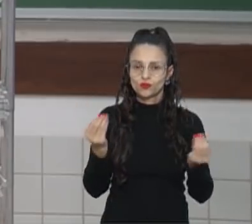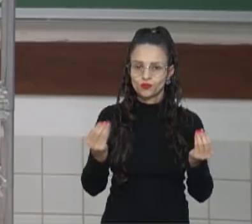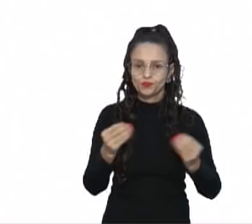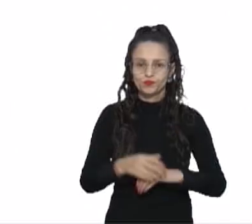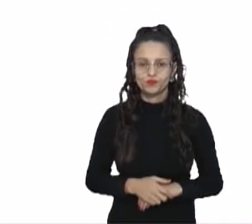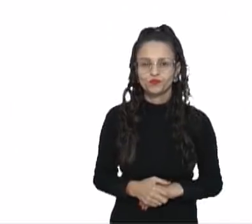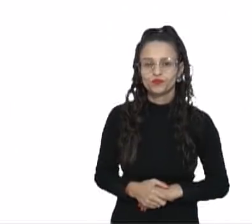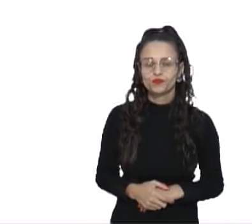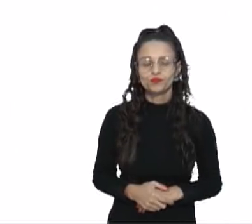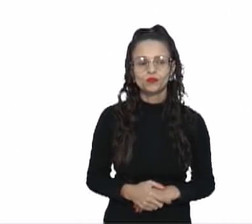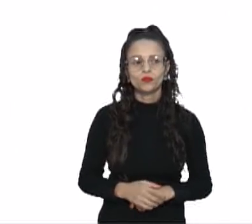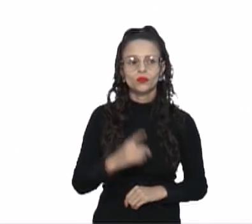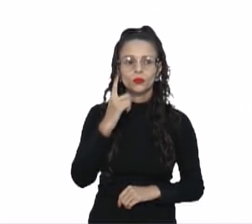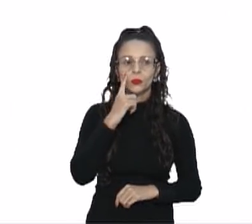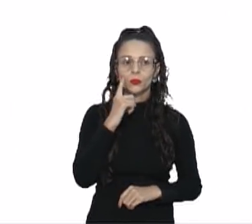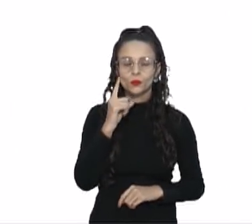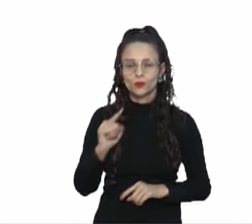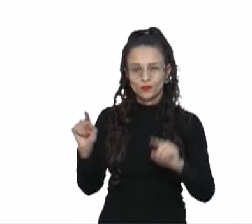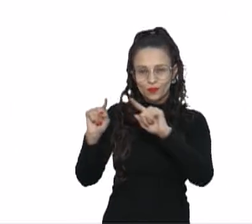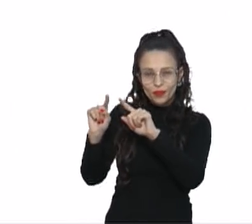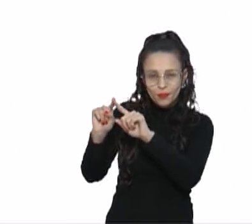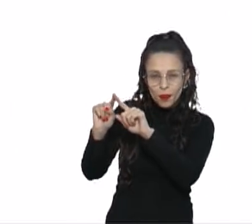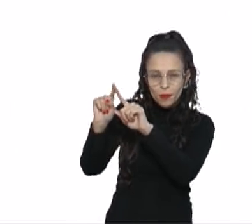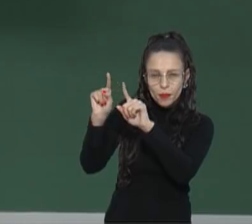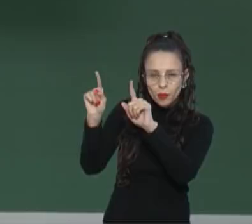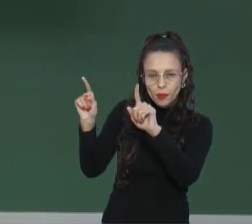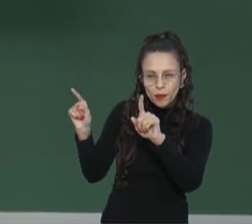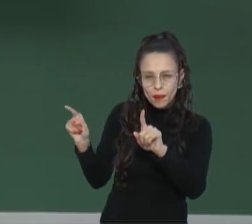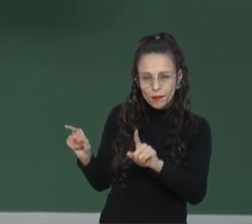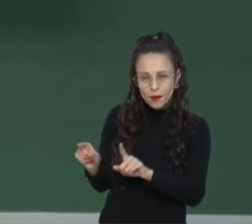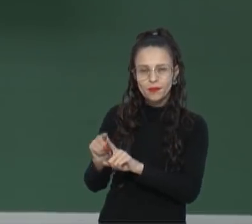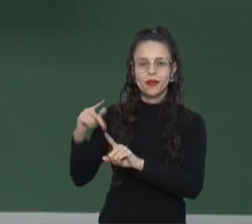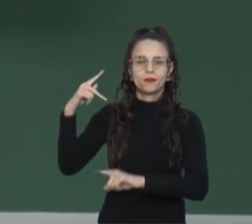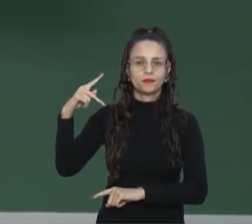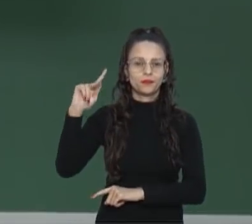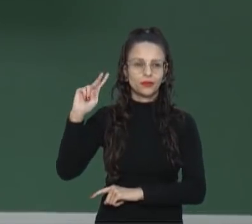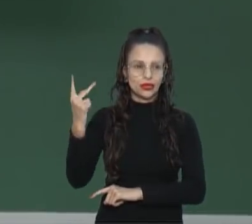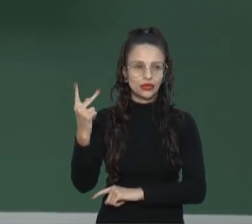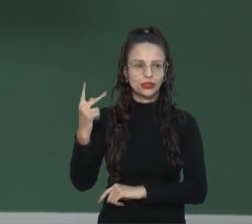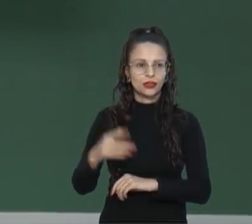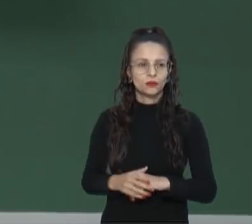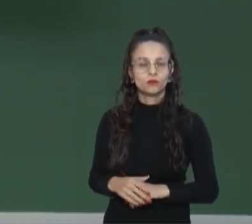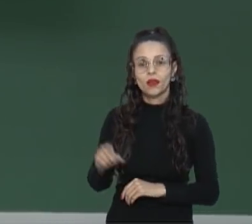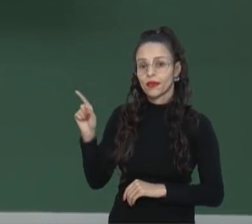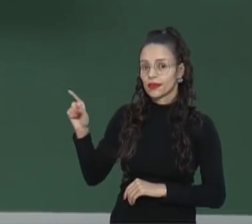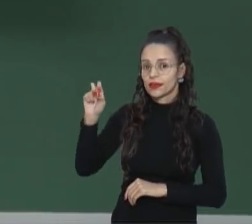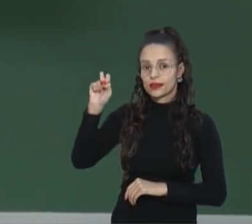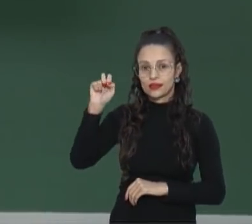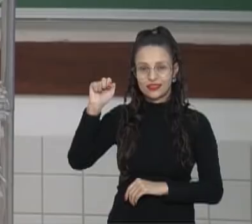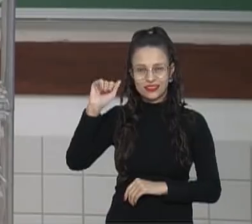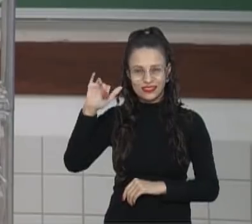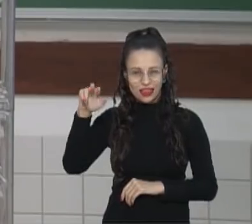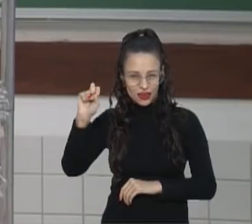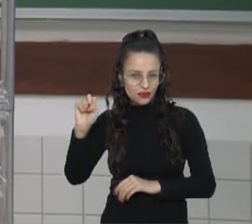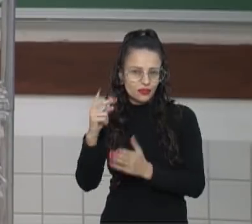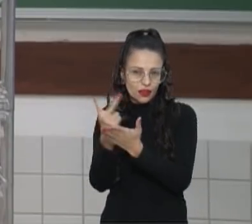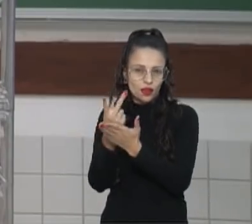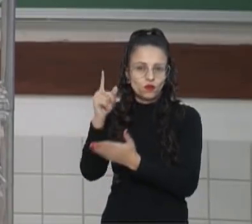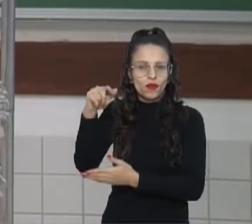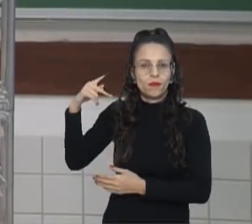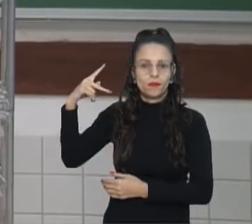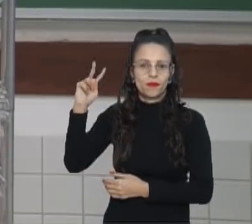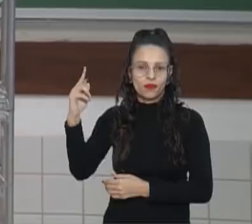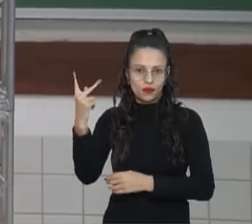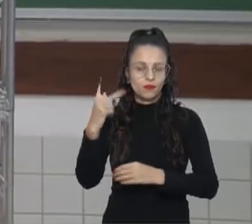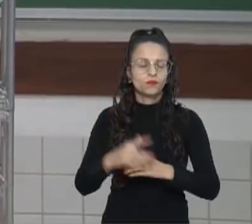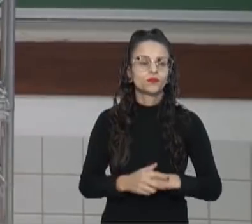Olá, está ali um indicador de pH, aqui era para estar escrito pH, está escrito sais, mas vocês consideram aí como sendo a coisa